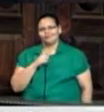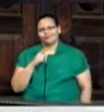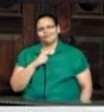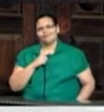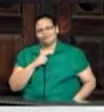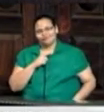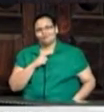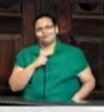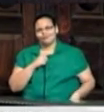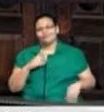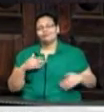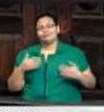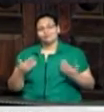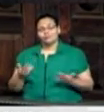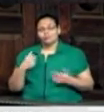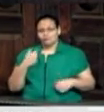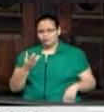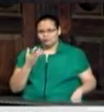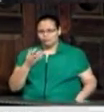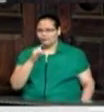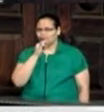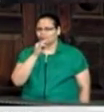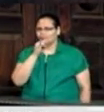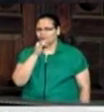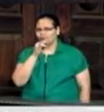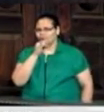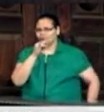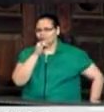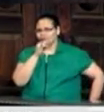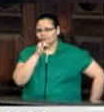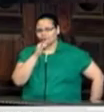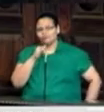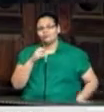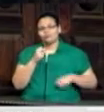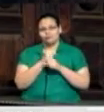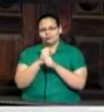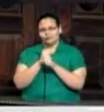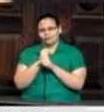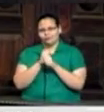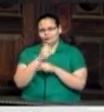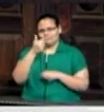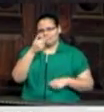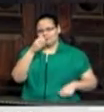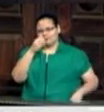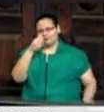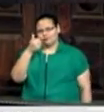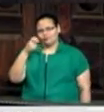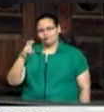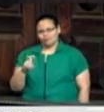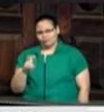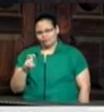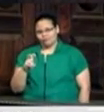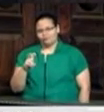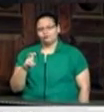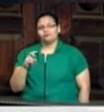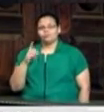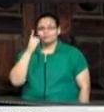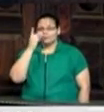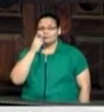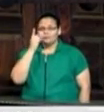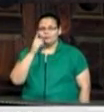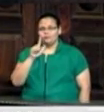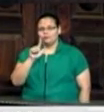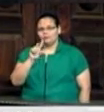atolados. Queria dar aqui um exemplo. No ano de 2015, a